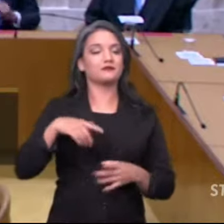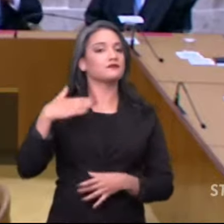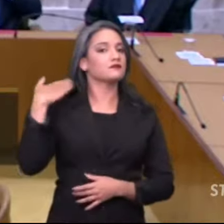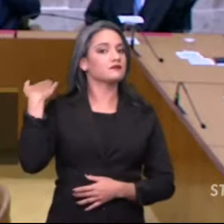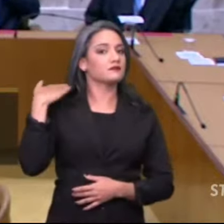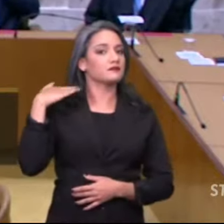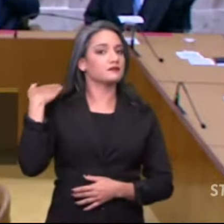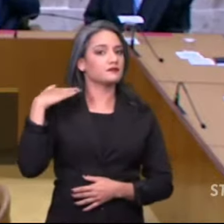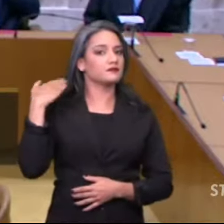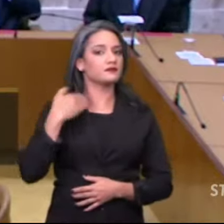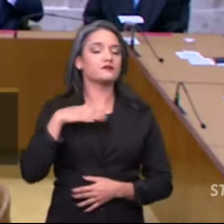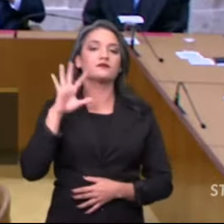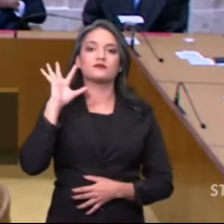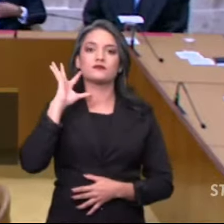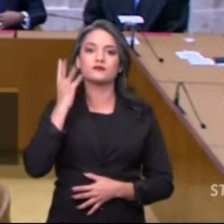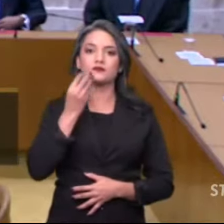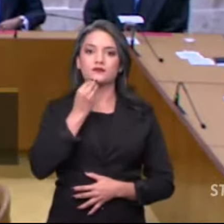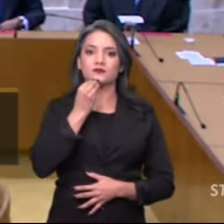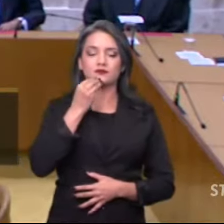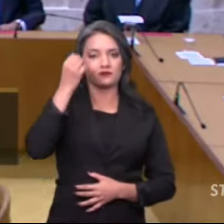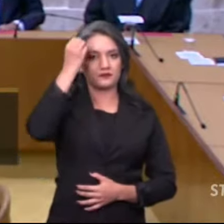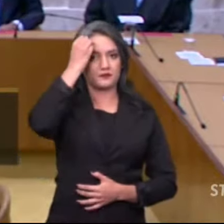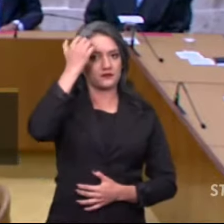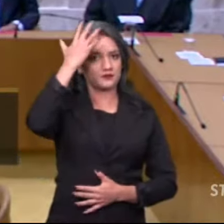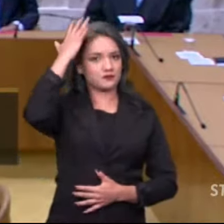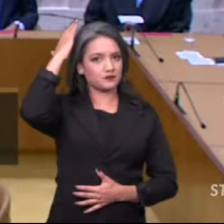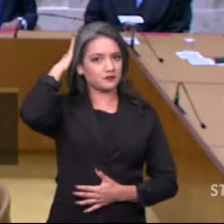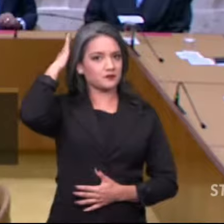ministros Antônio Dias Toffoli, Luiz Fux,